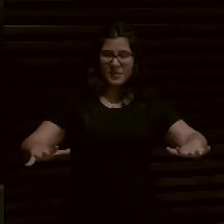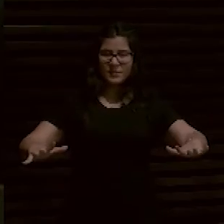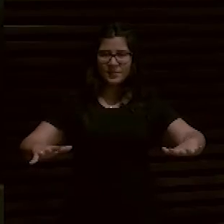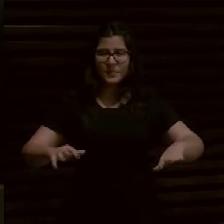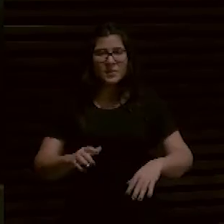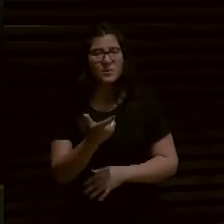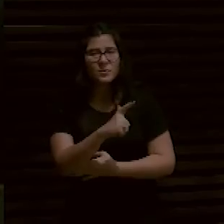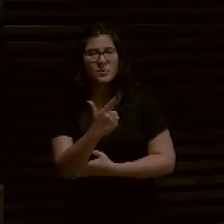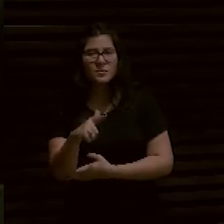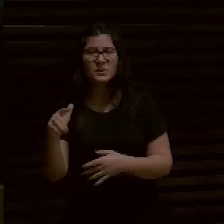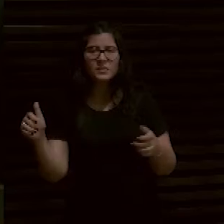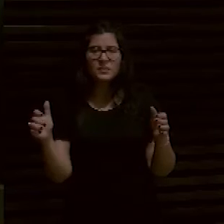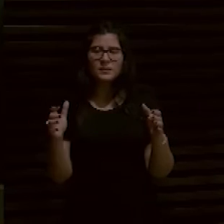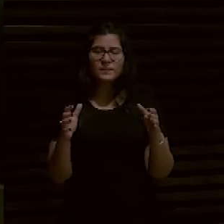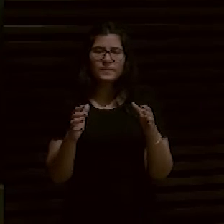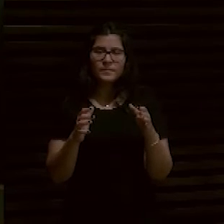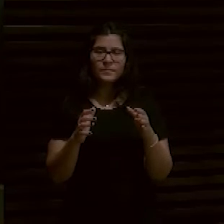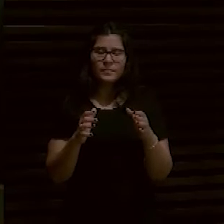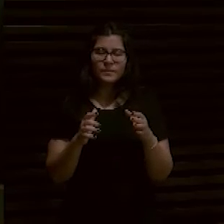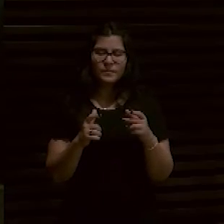Não há espaço para